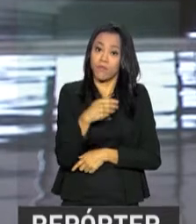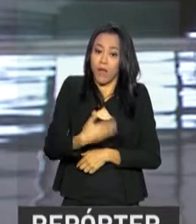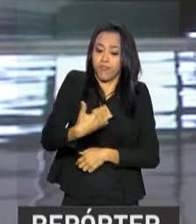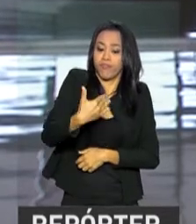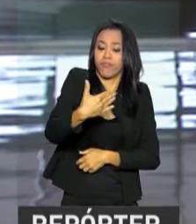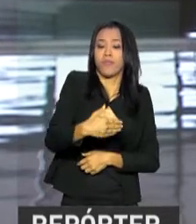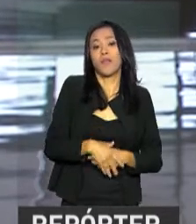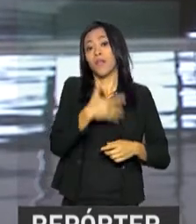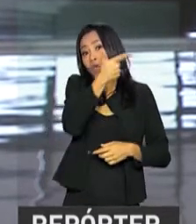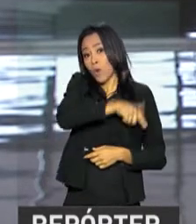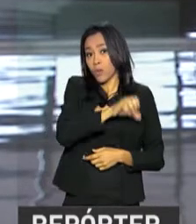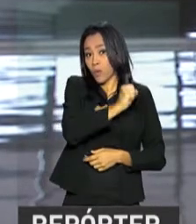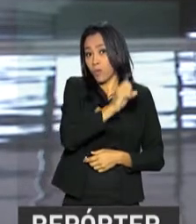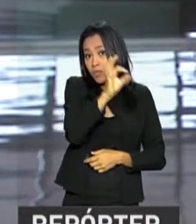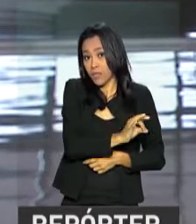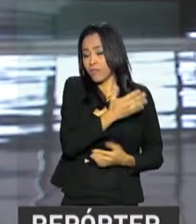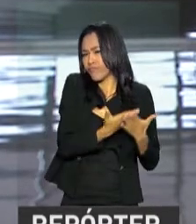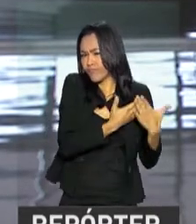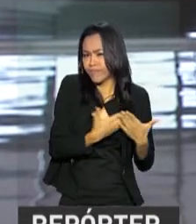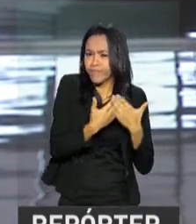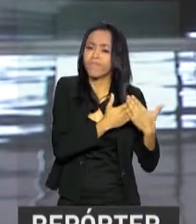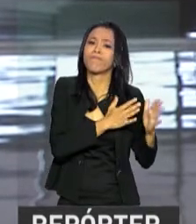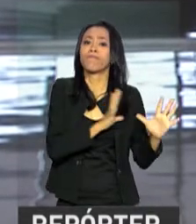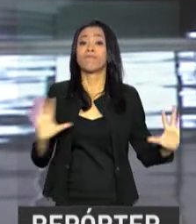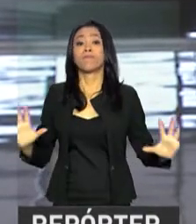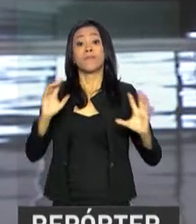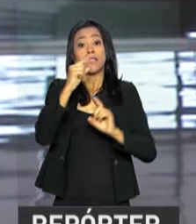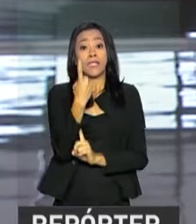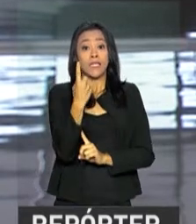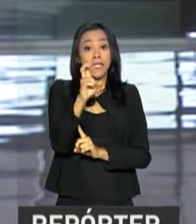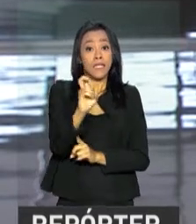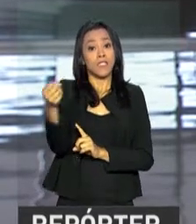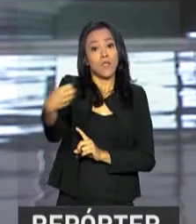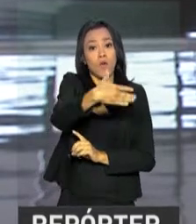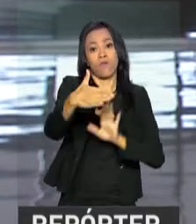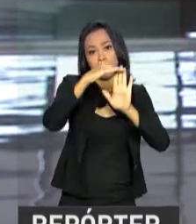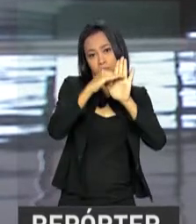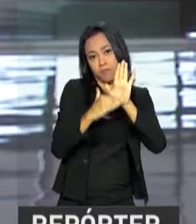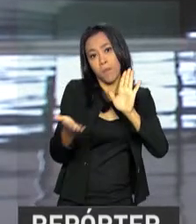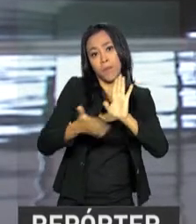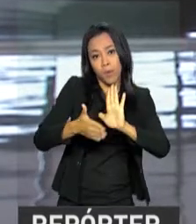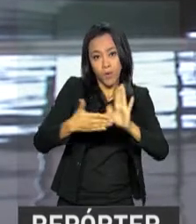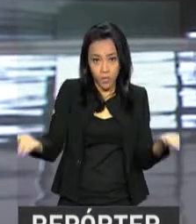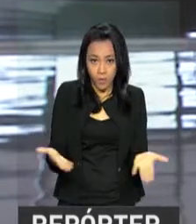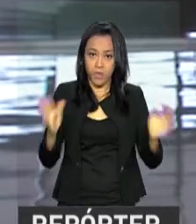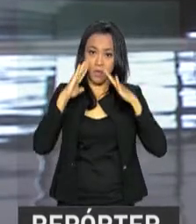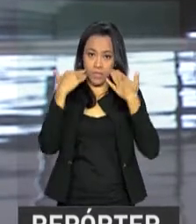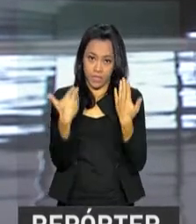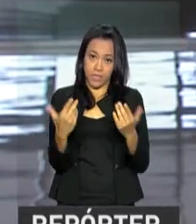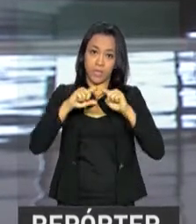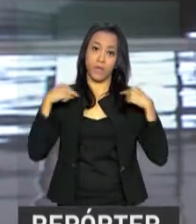8% estão sendo estudadas já entre as 15 novas propostas que serão apresentadas na rede na reunião de hoje à tarde